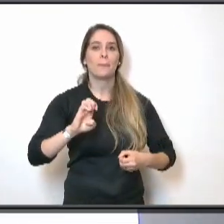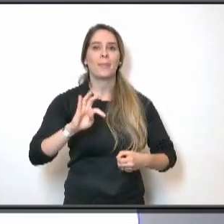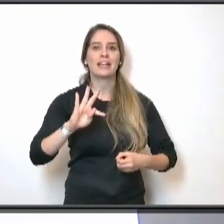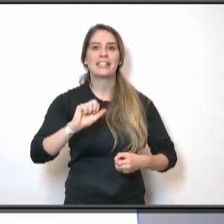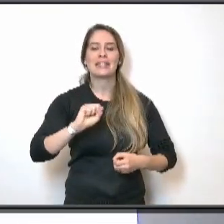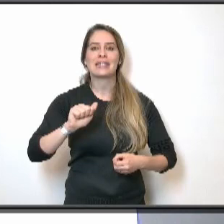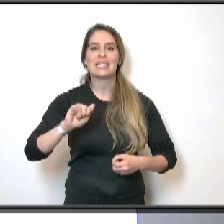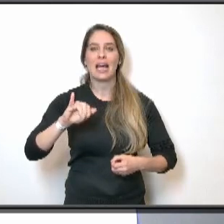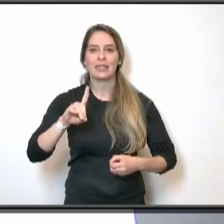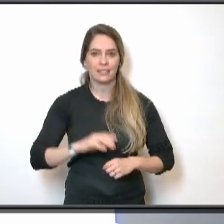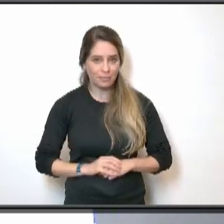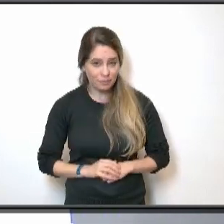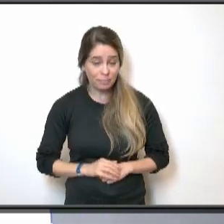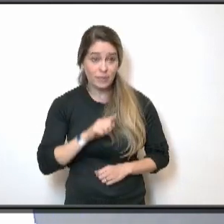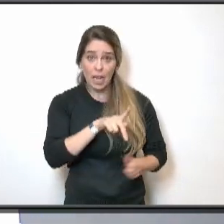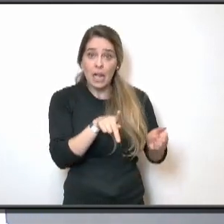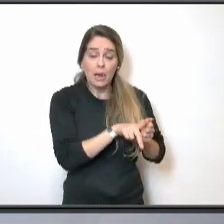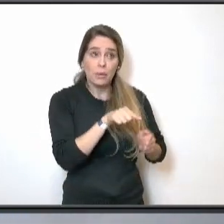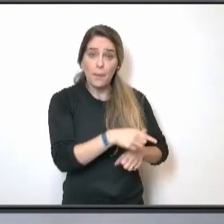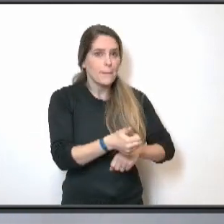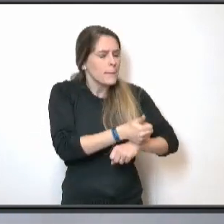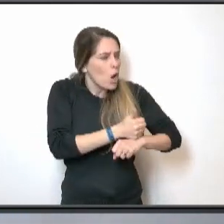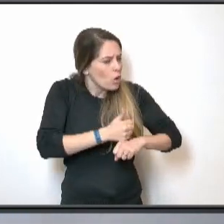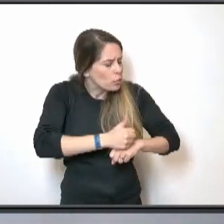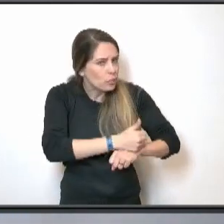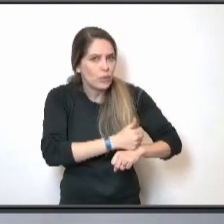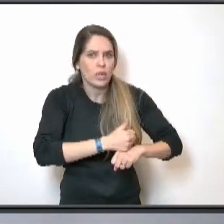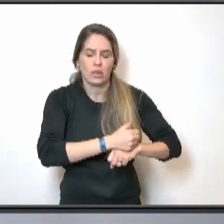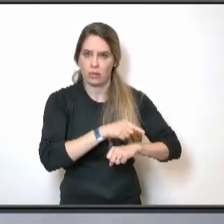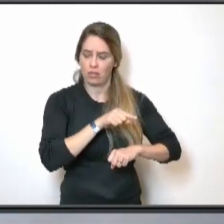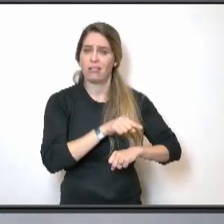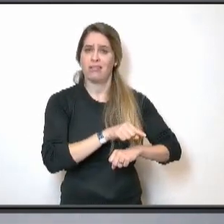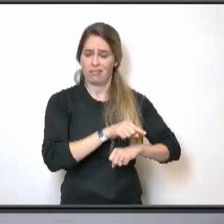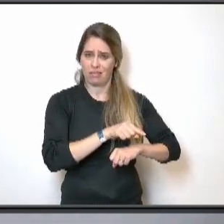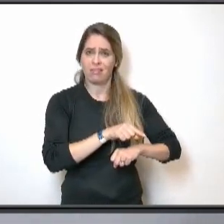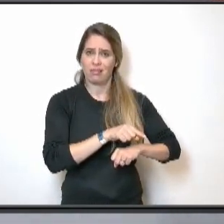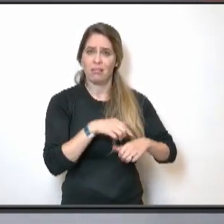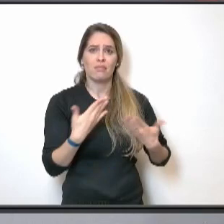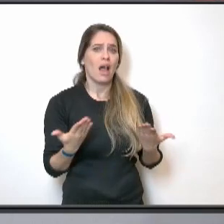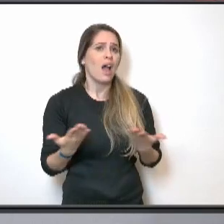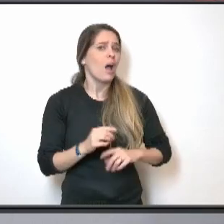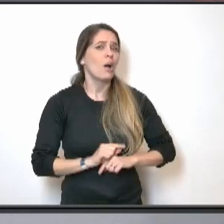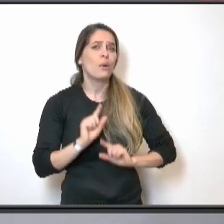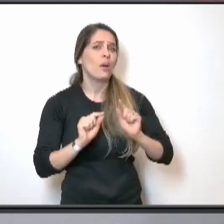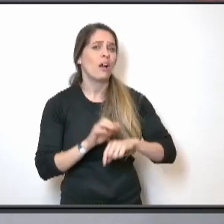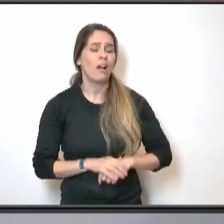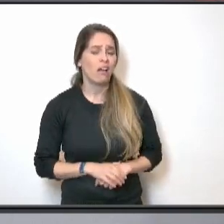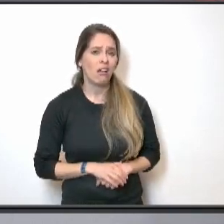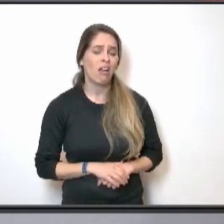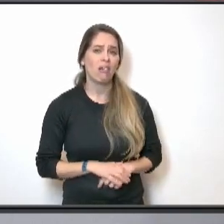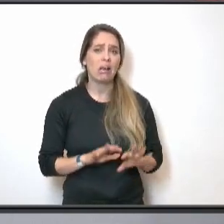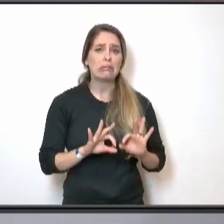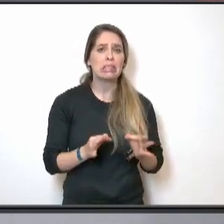Jesus. Pedro era pescador por profissão. E agora, ele simplesmente chega para os